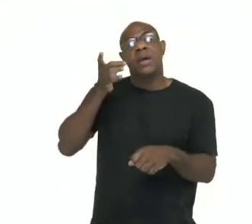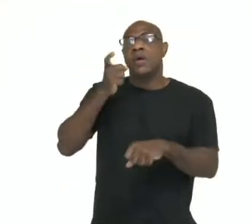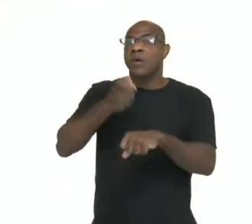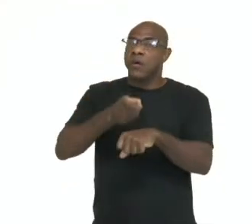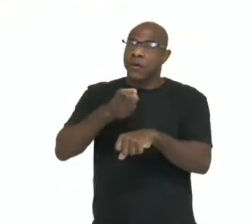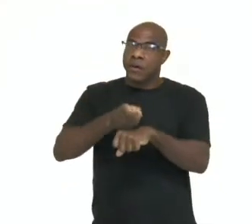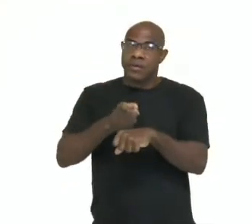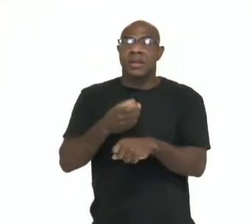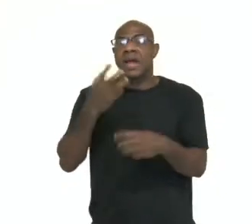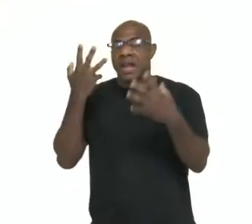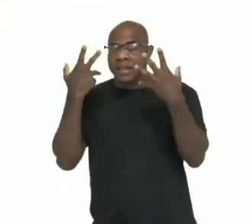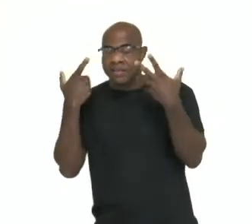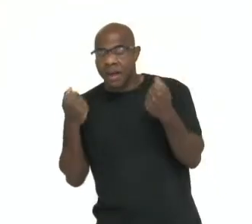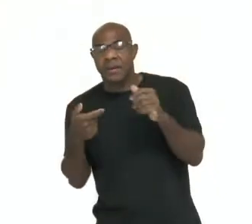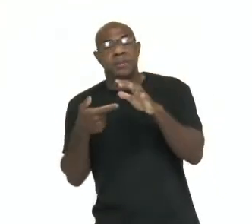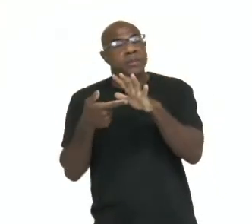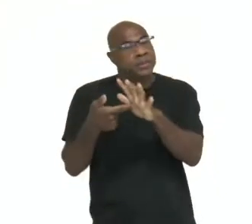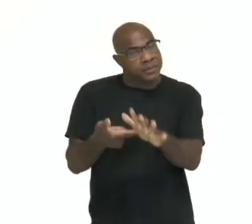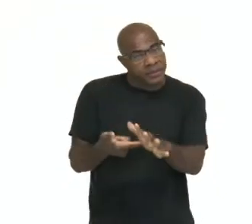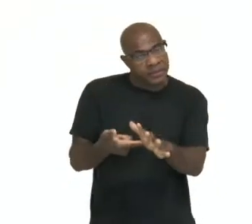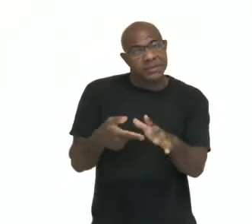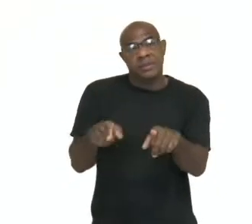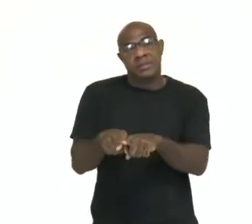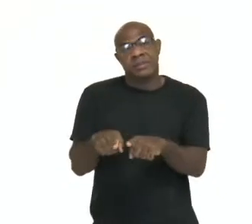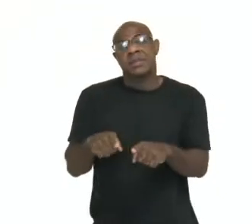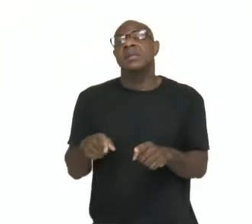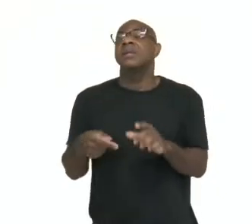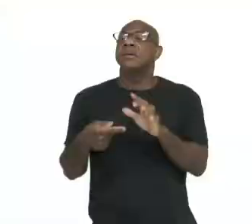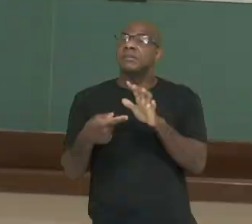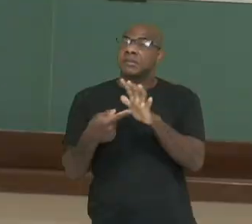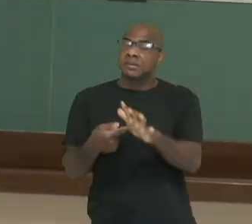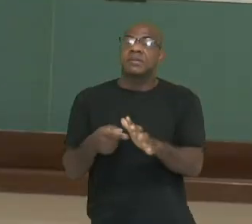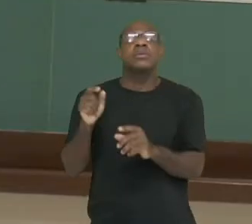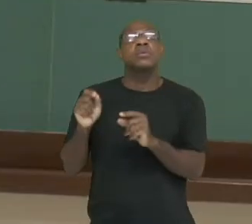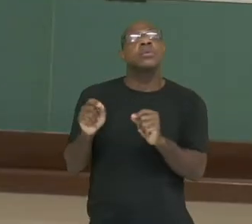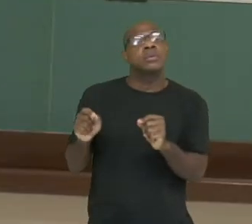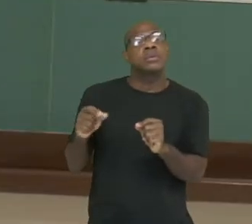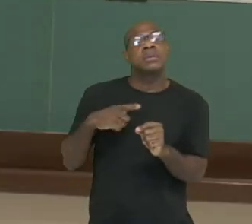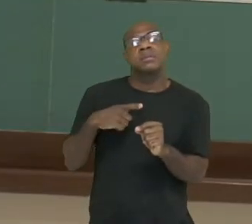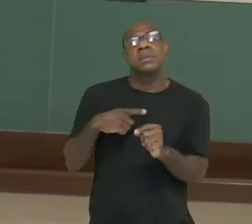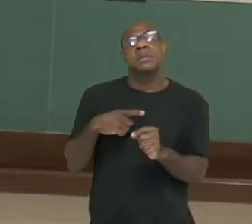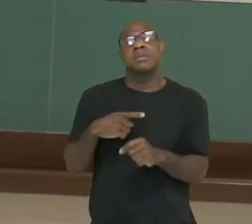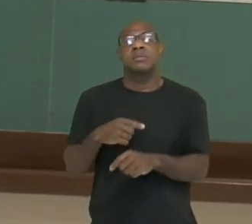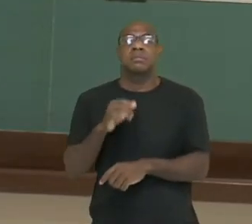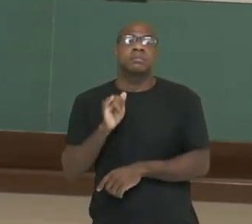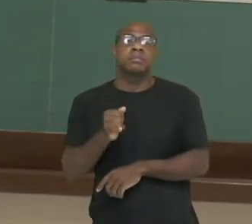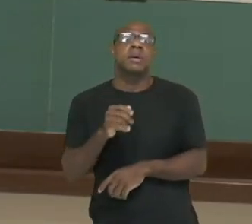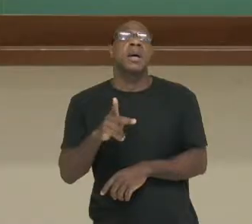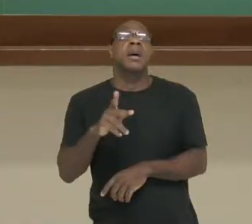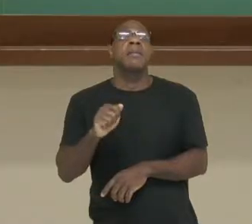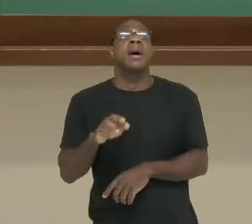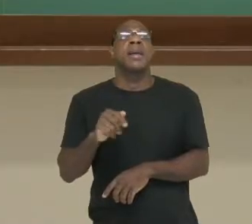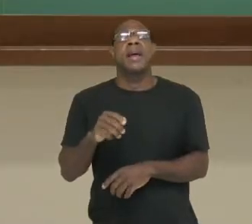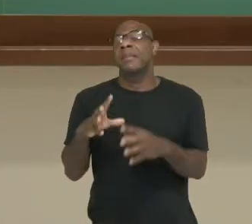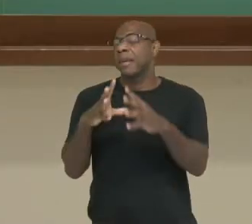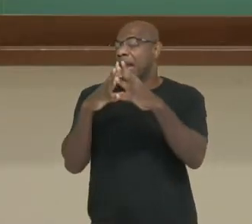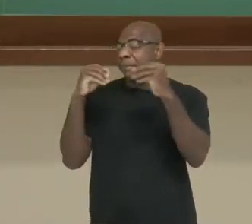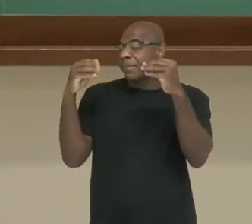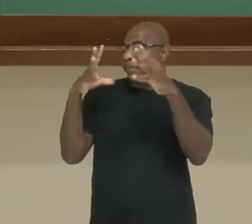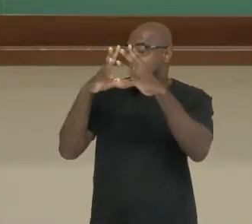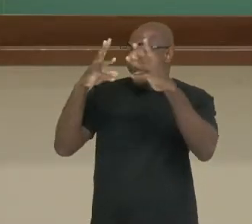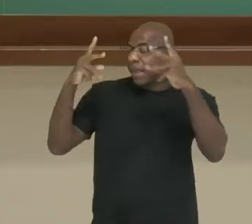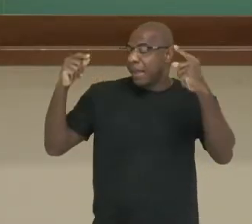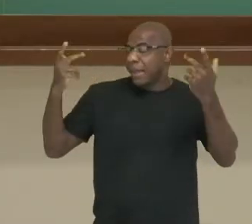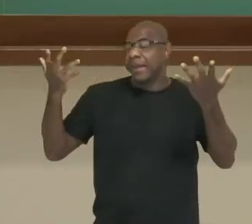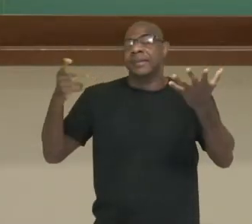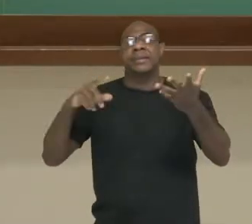o animal sendo representado, e representar essa fábula com uma parábola, né, de forma abstrata, né,